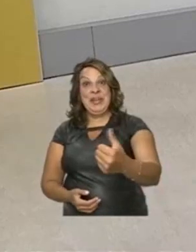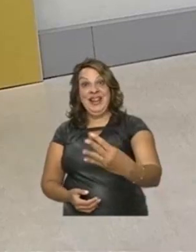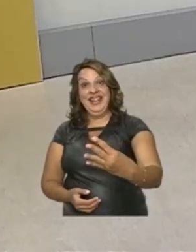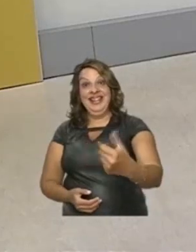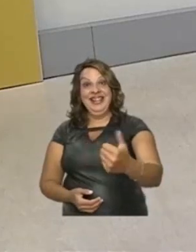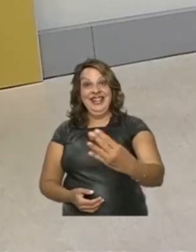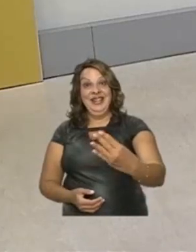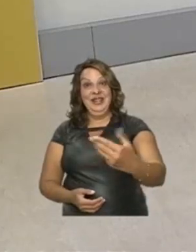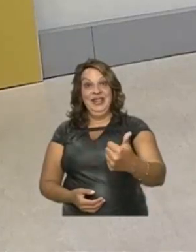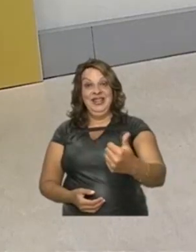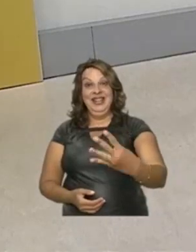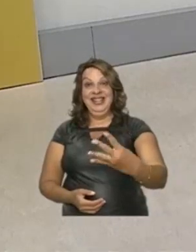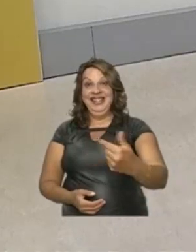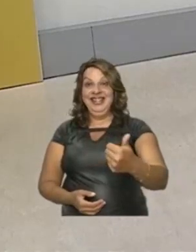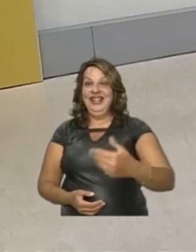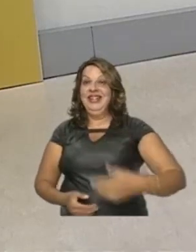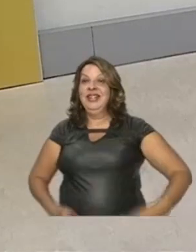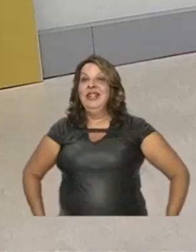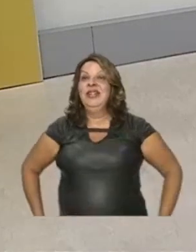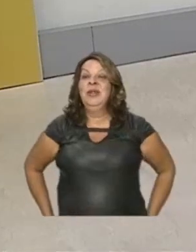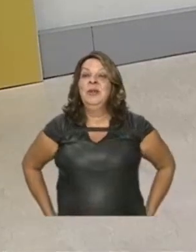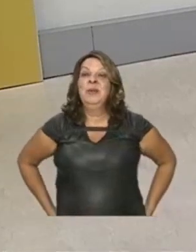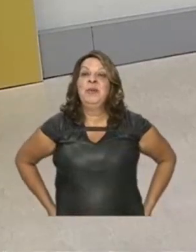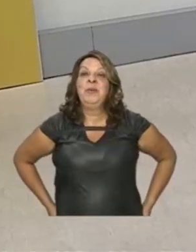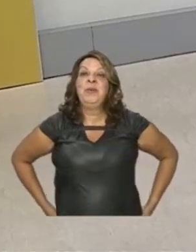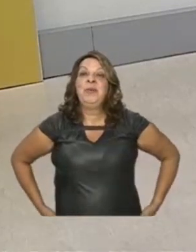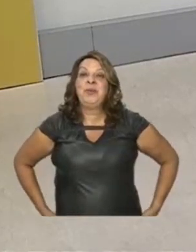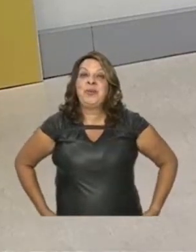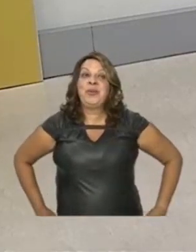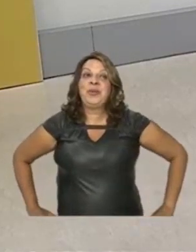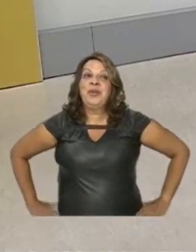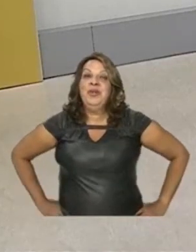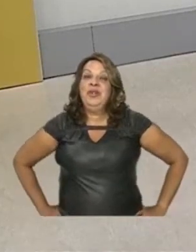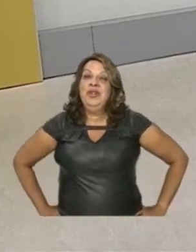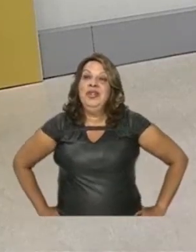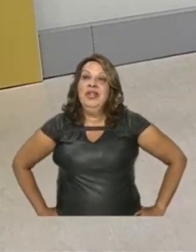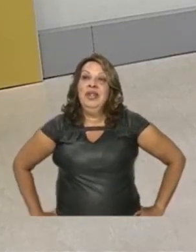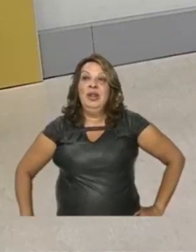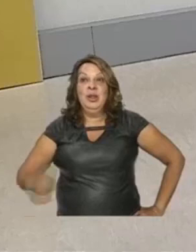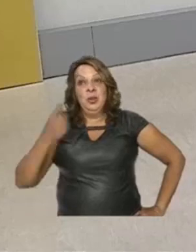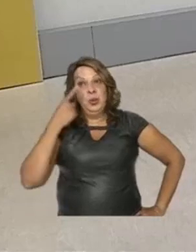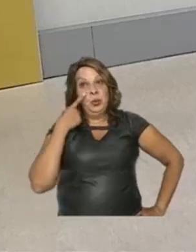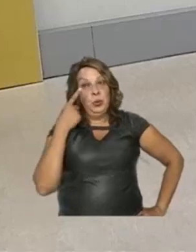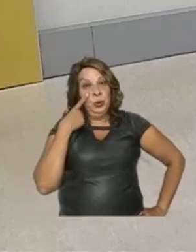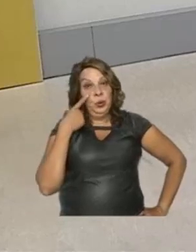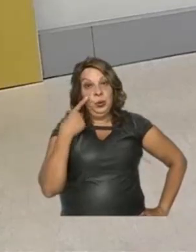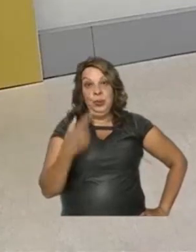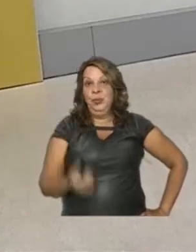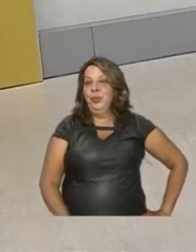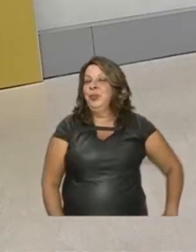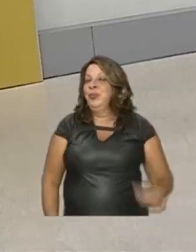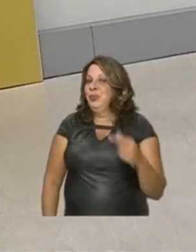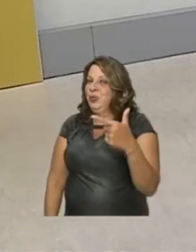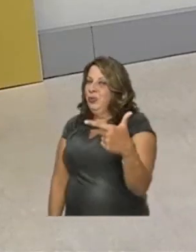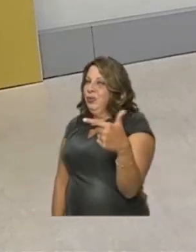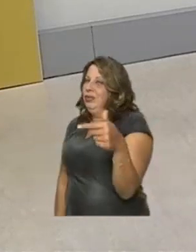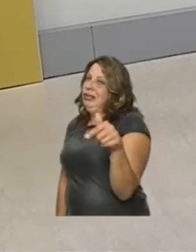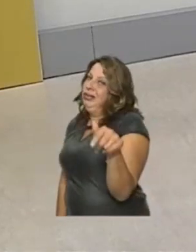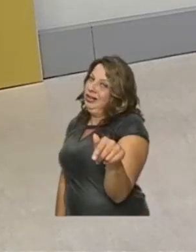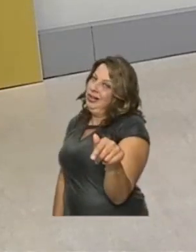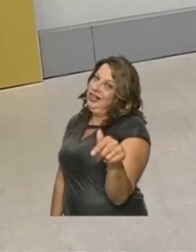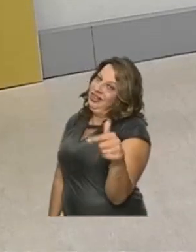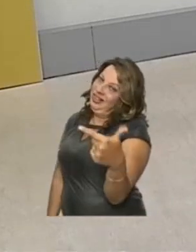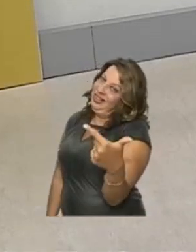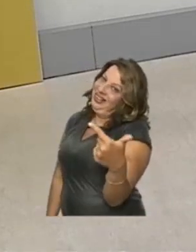41, 41, 41. Olha aí o 41, número